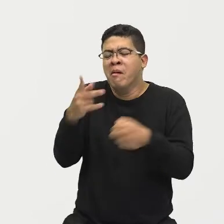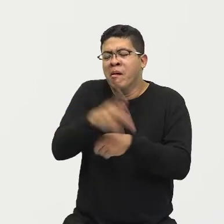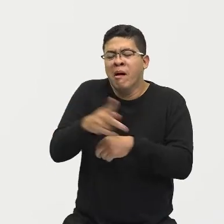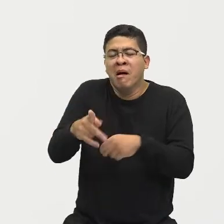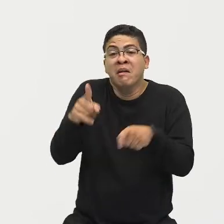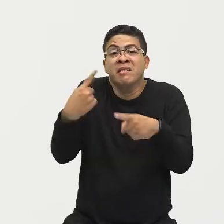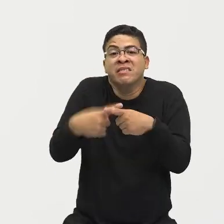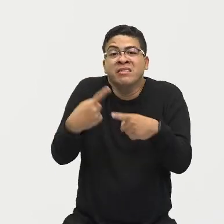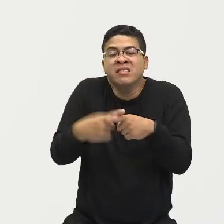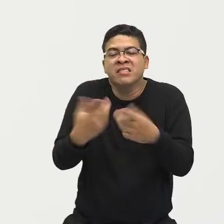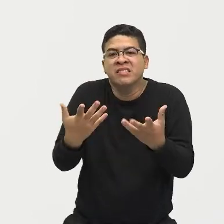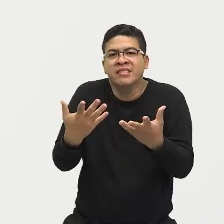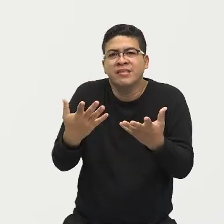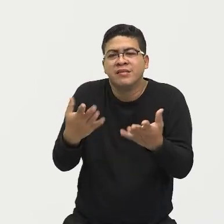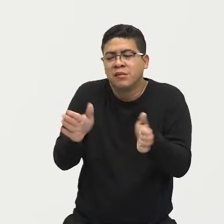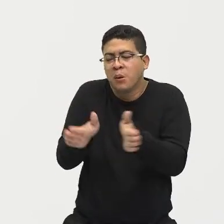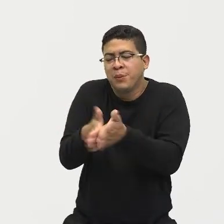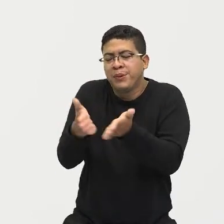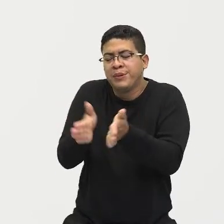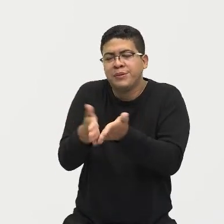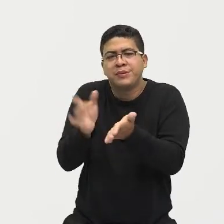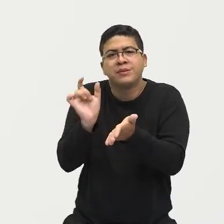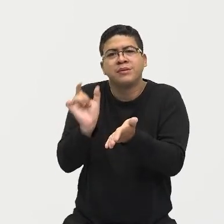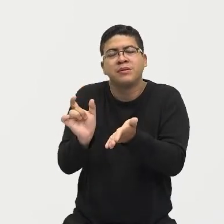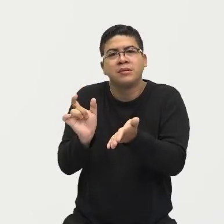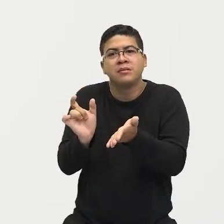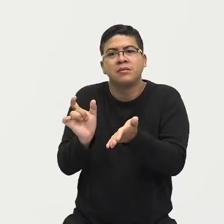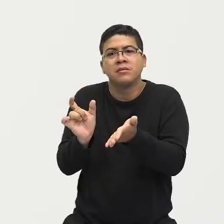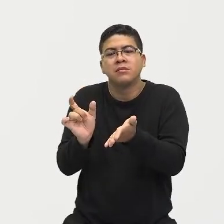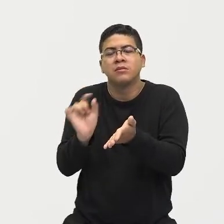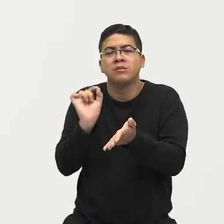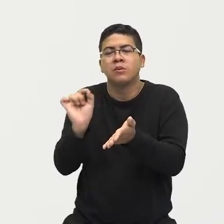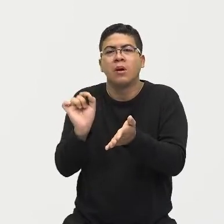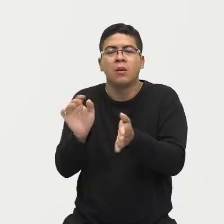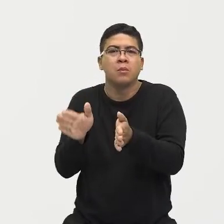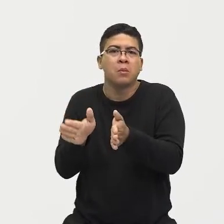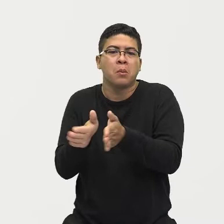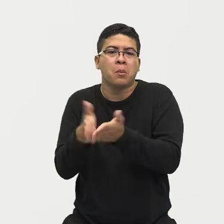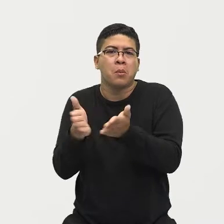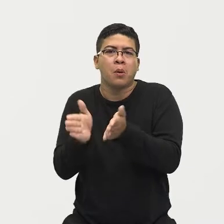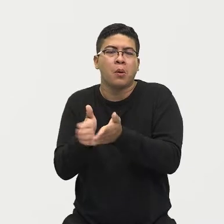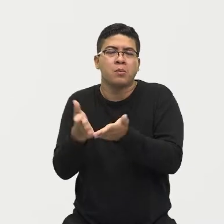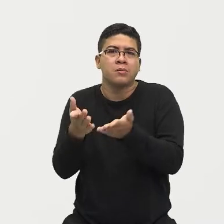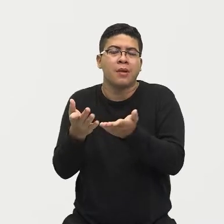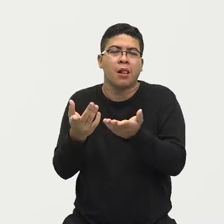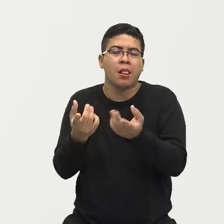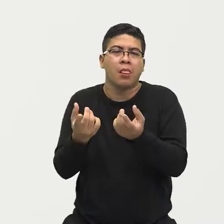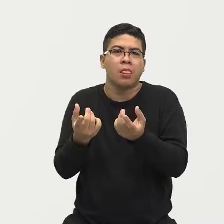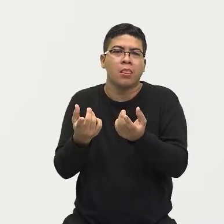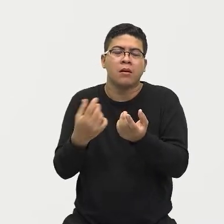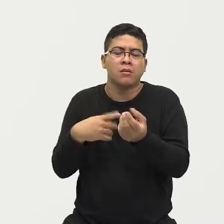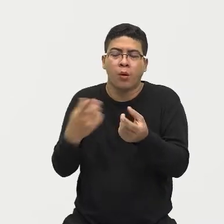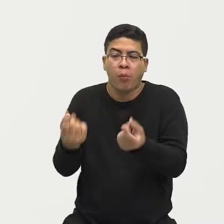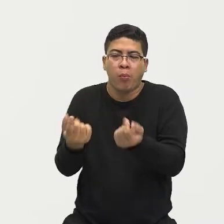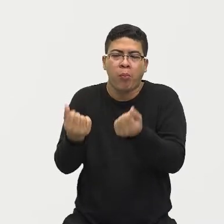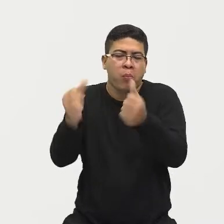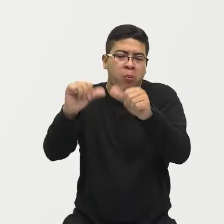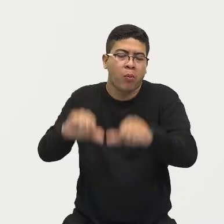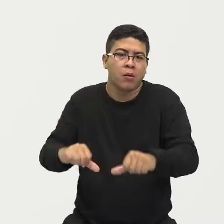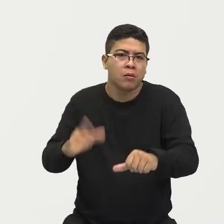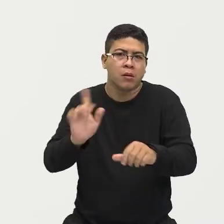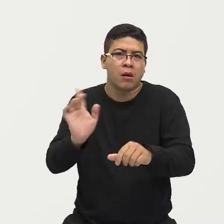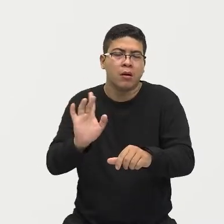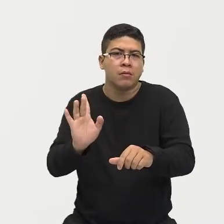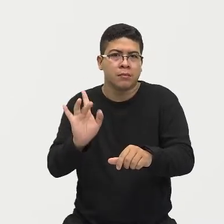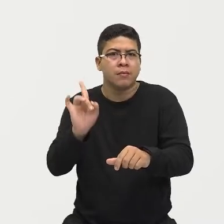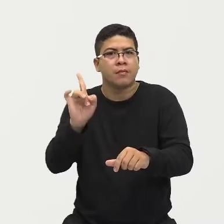que pobre aqui não é pobre de... O sentido aqui não é pobre de pobreza, de falta de recursos.